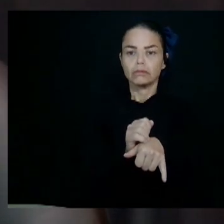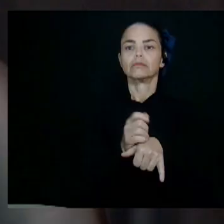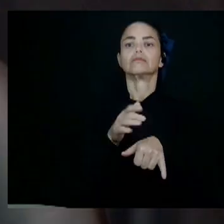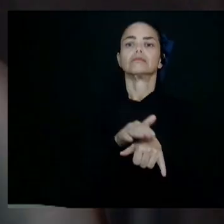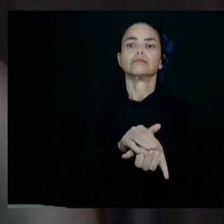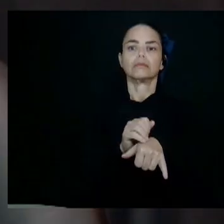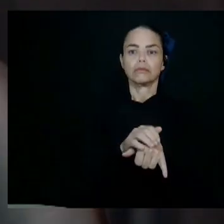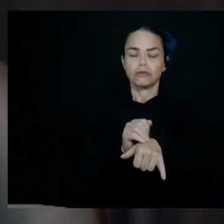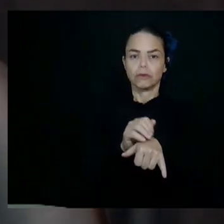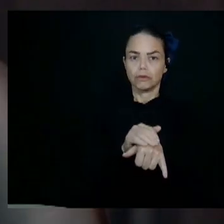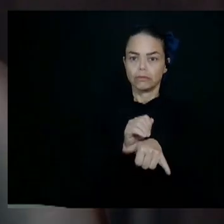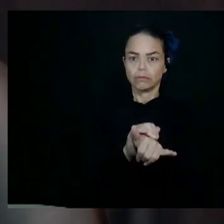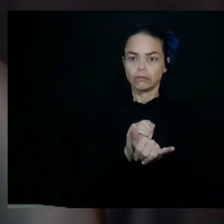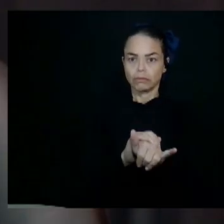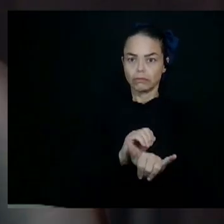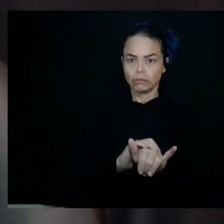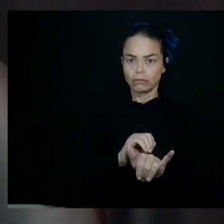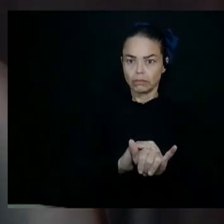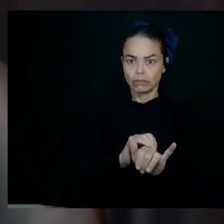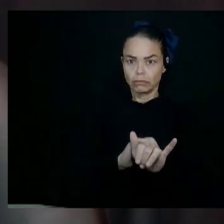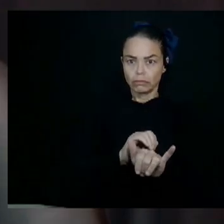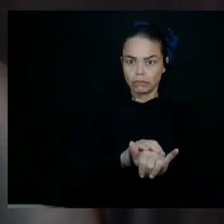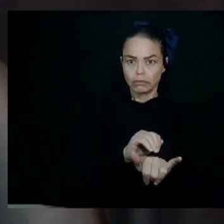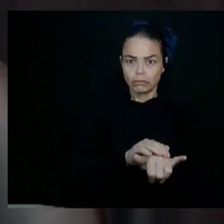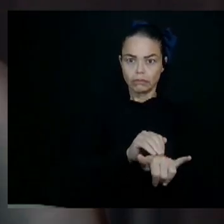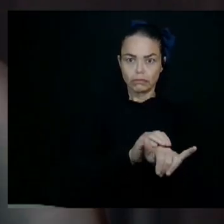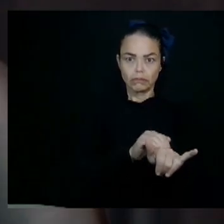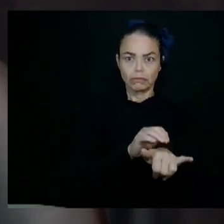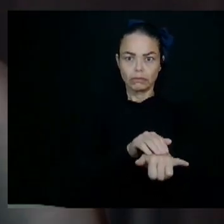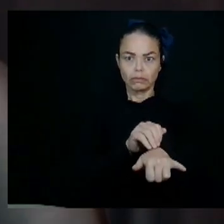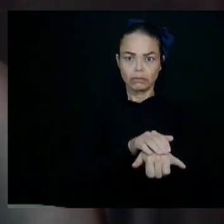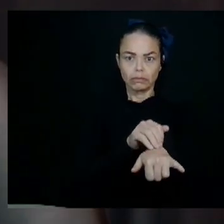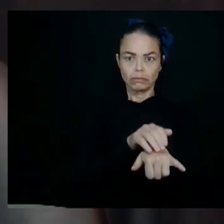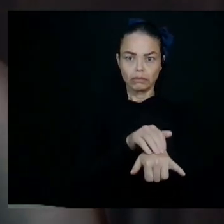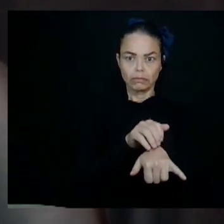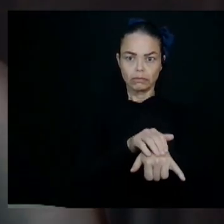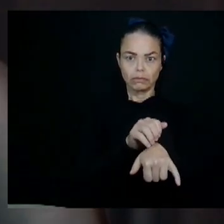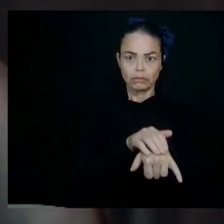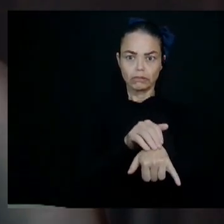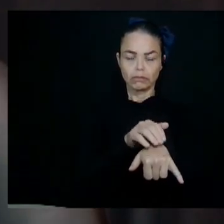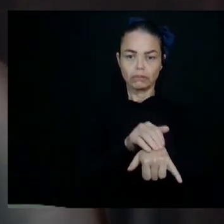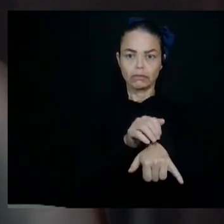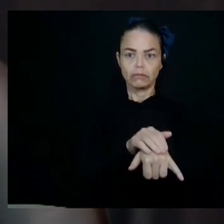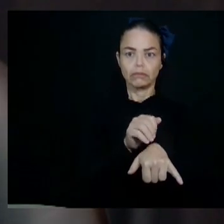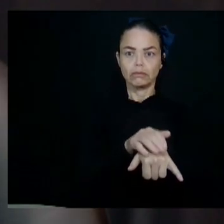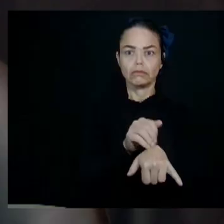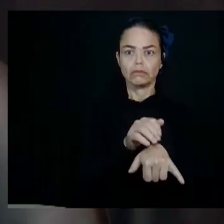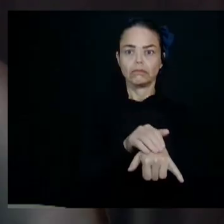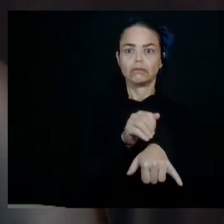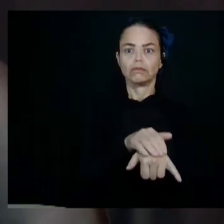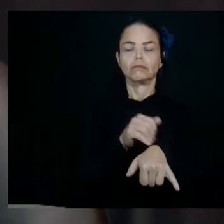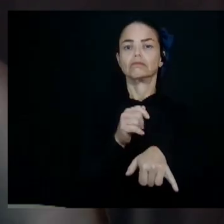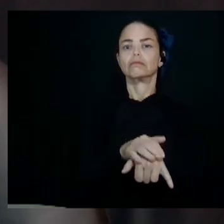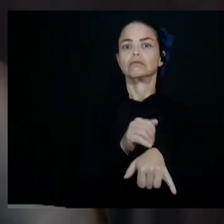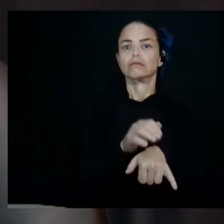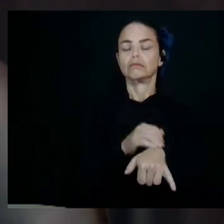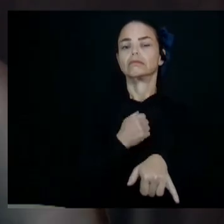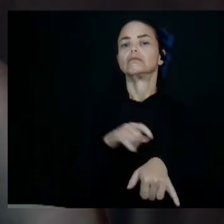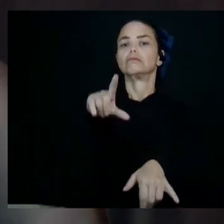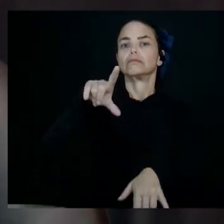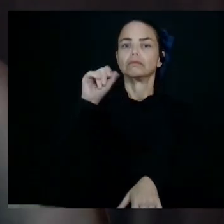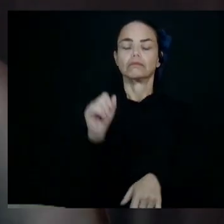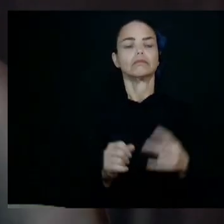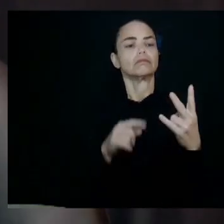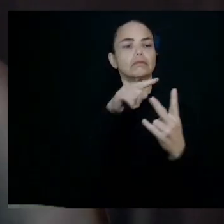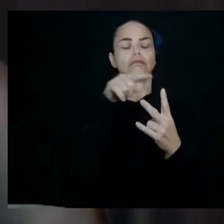de ir num restaurante, optar por escolher restaurantes que tenham opção para os dois. Uhum. O que é muito Então, comum tudo hoje é